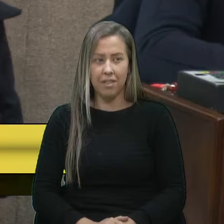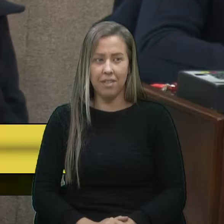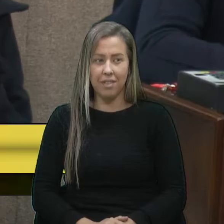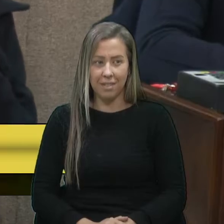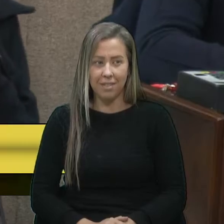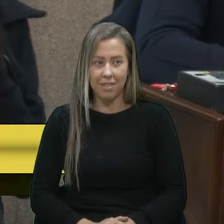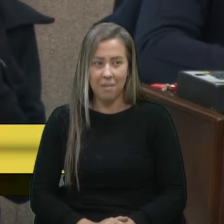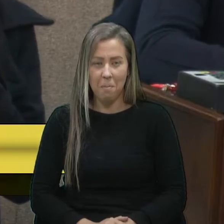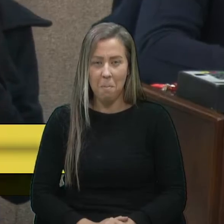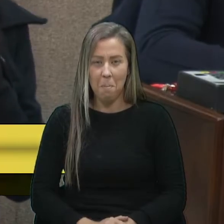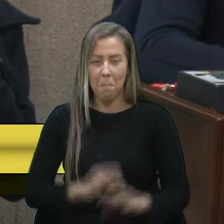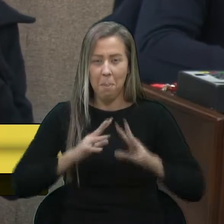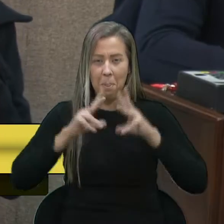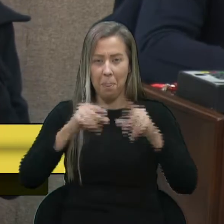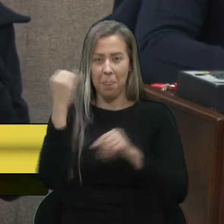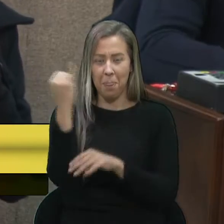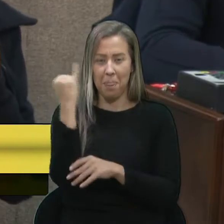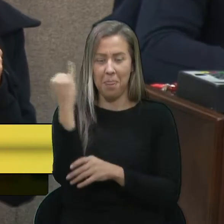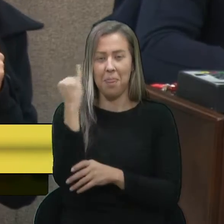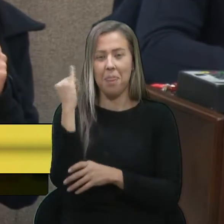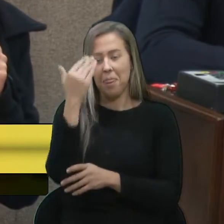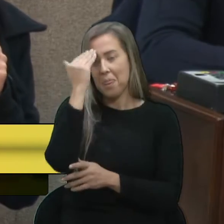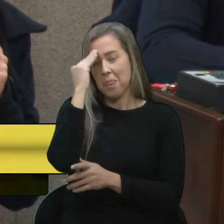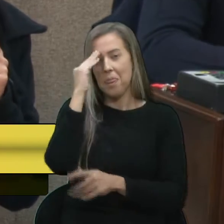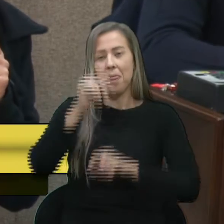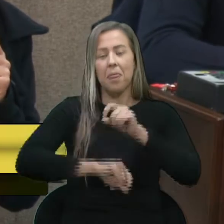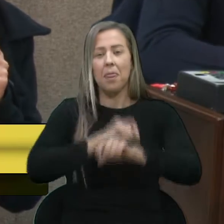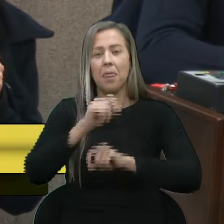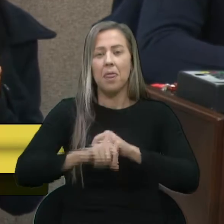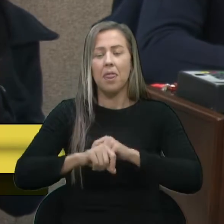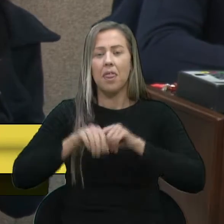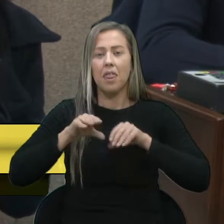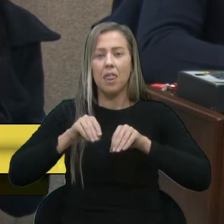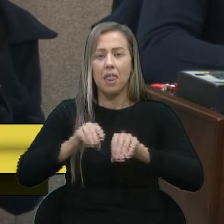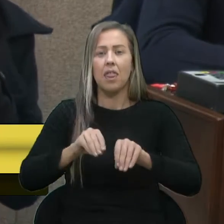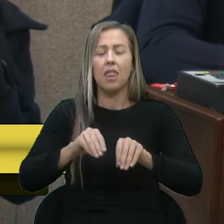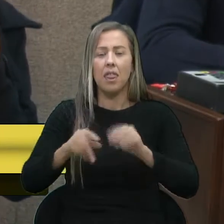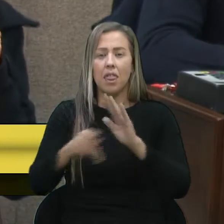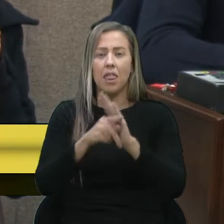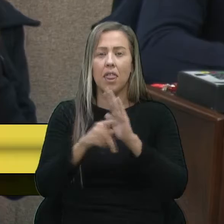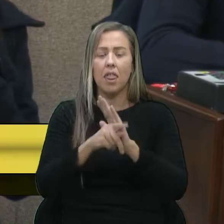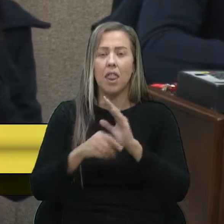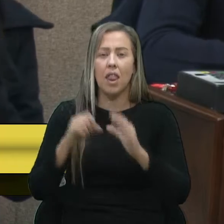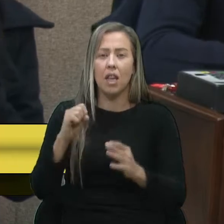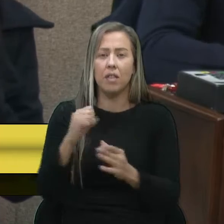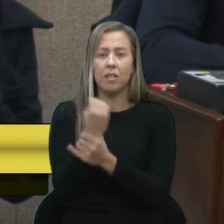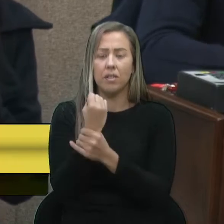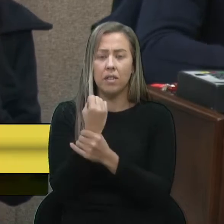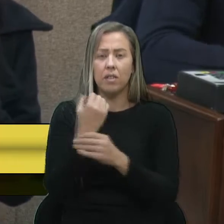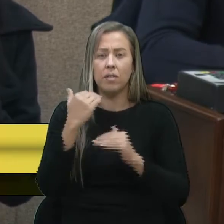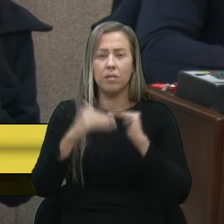Então, é de extrema importância nós entendermos quem é que move, sustenta e garante o